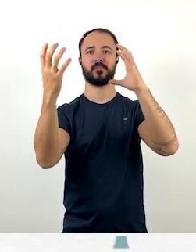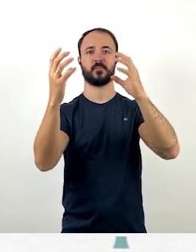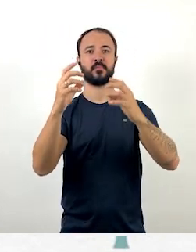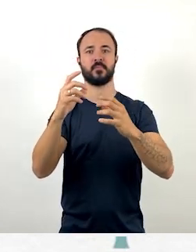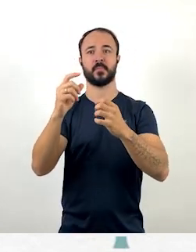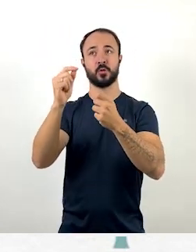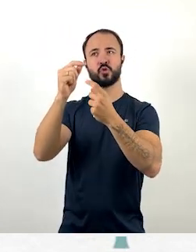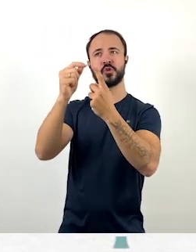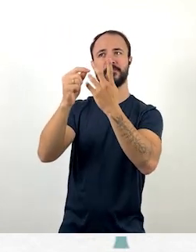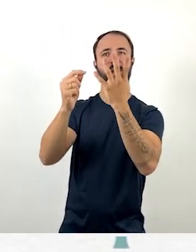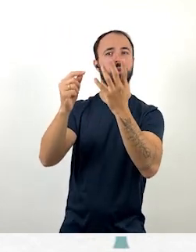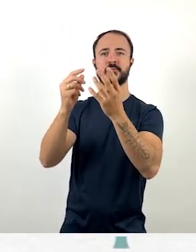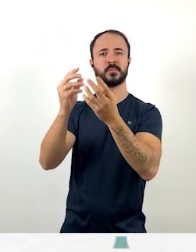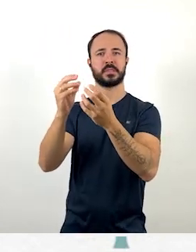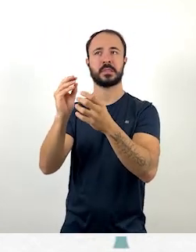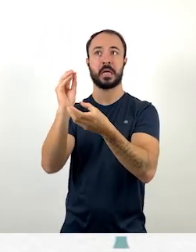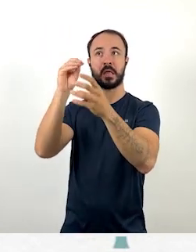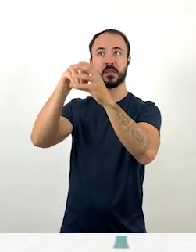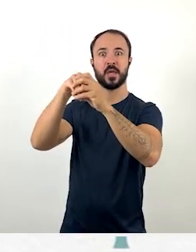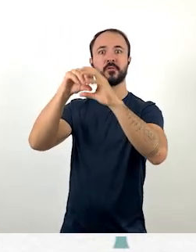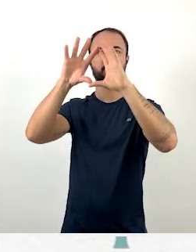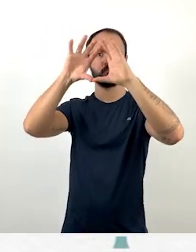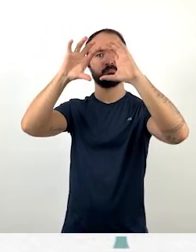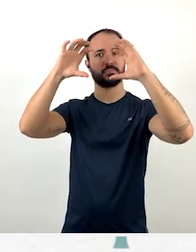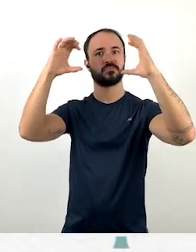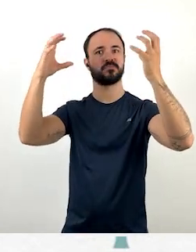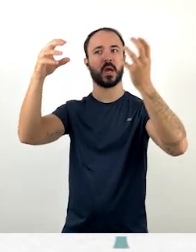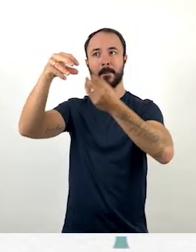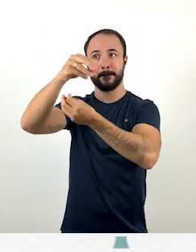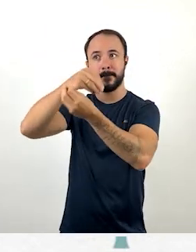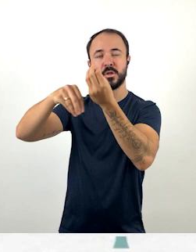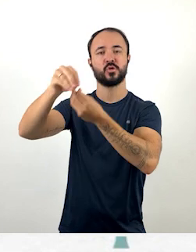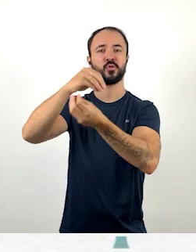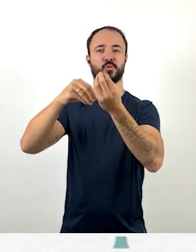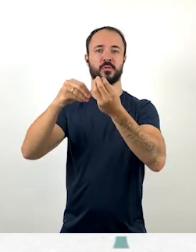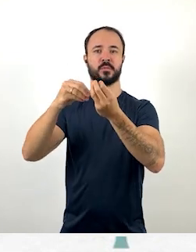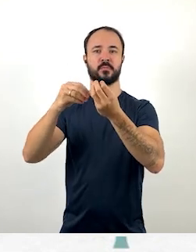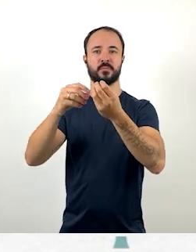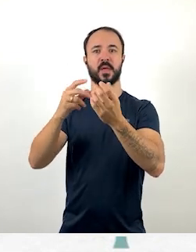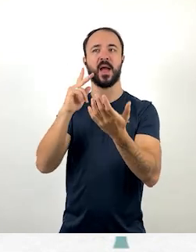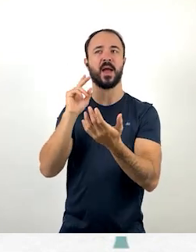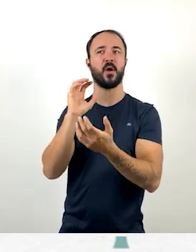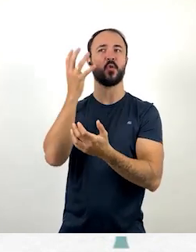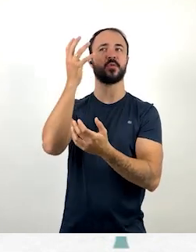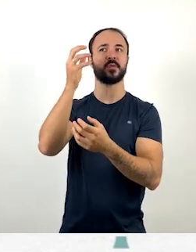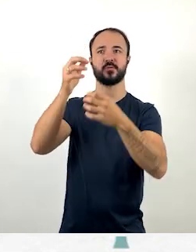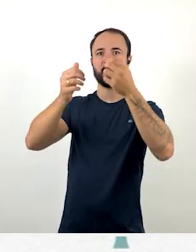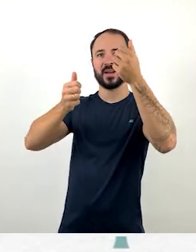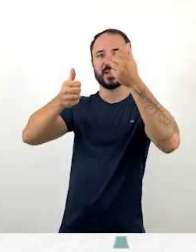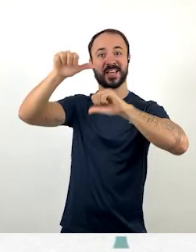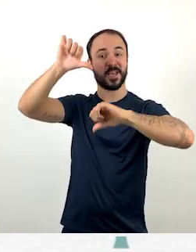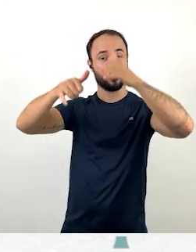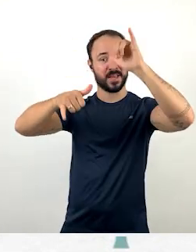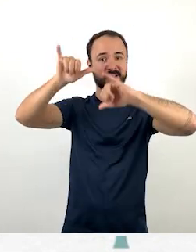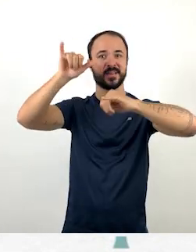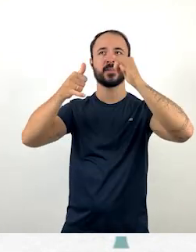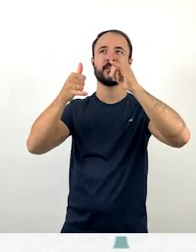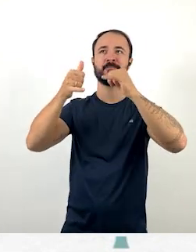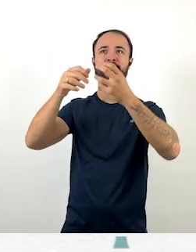o dióxido de nitrogênio presentes na atmosfera, há uma reação química com esses